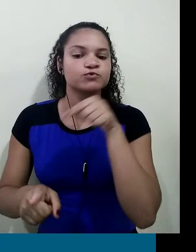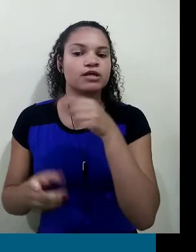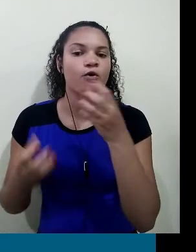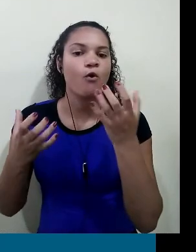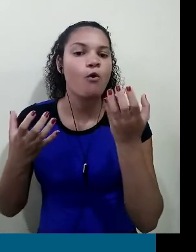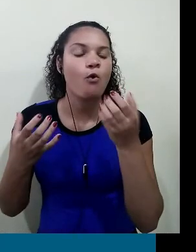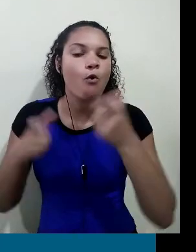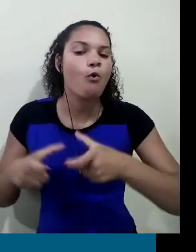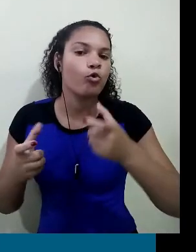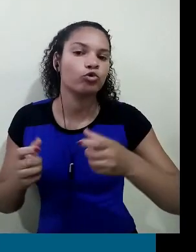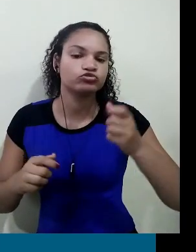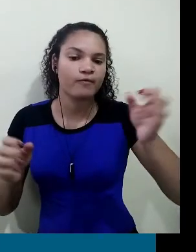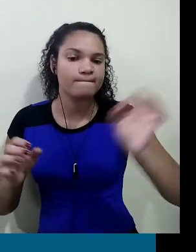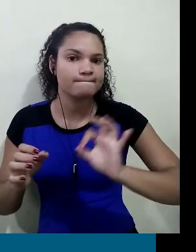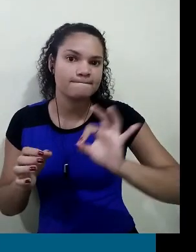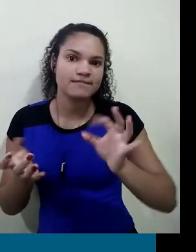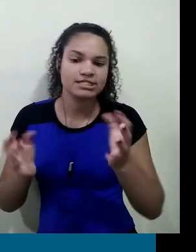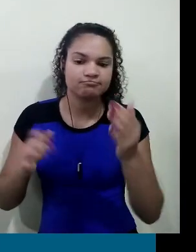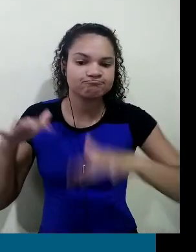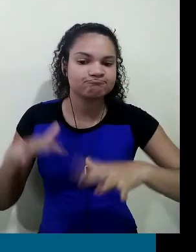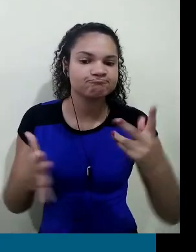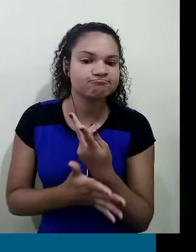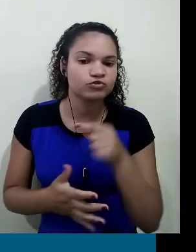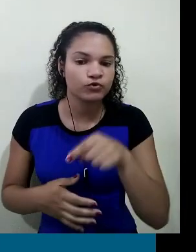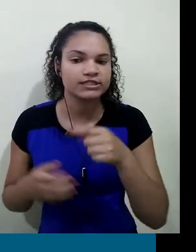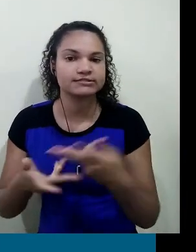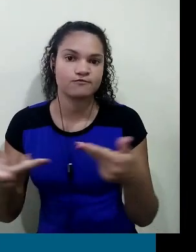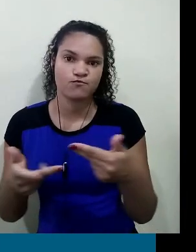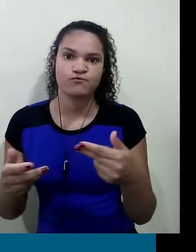genética. Se você não entendeu algum conceito, reveja a aula,